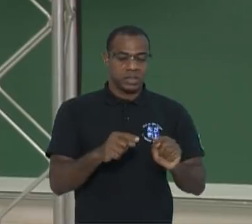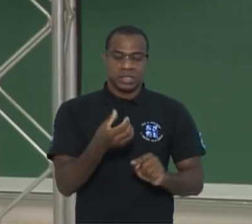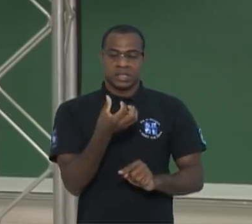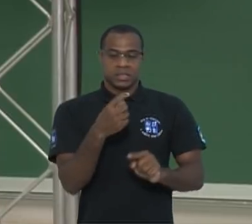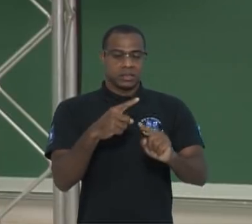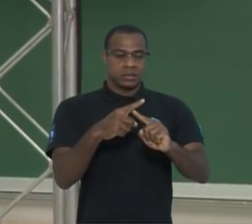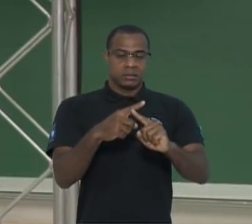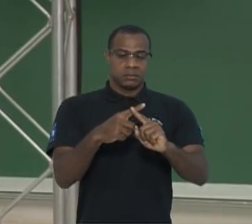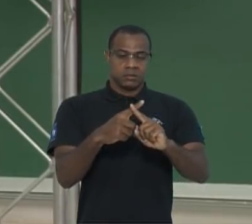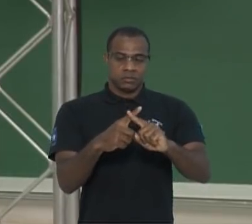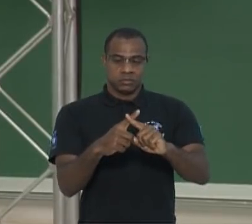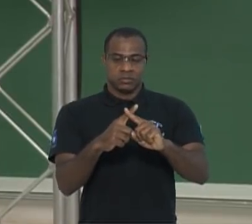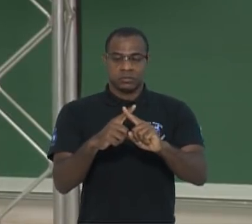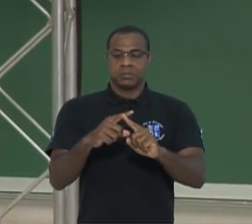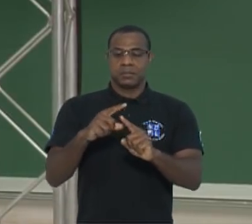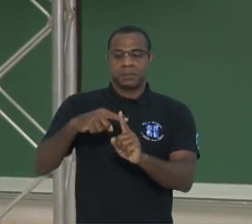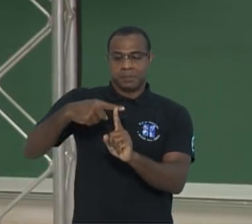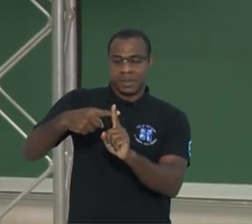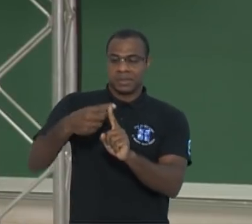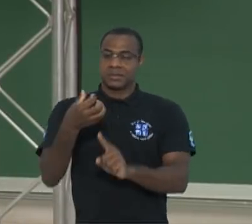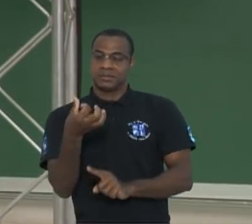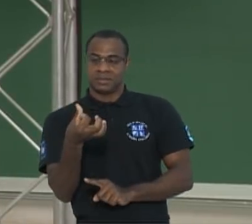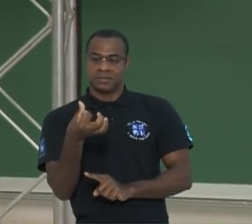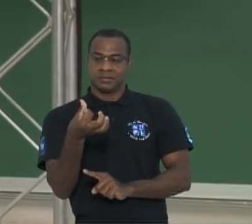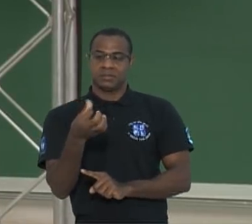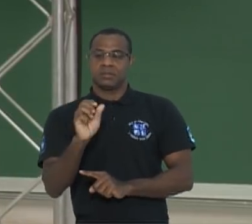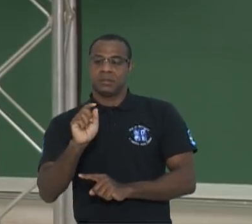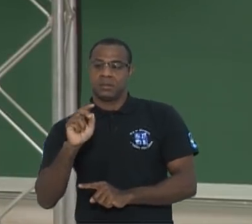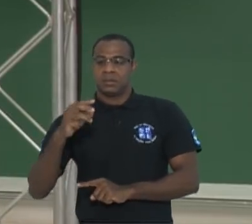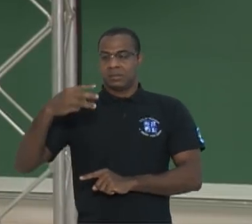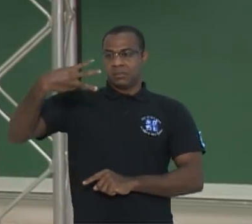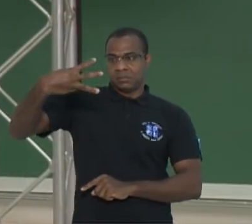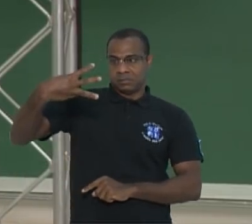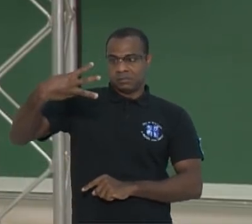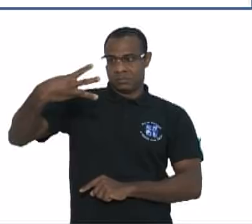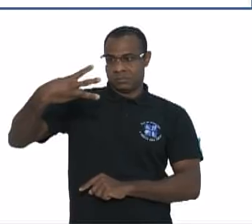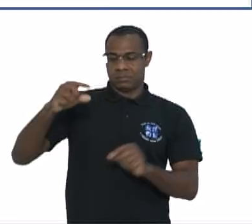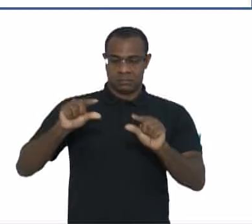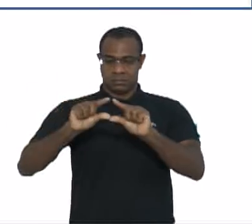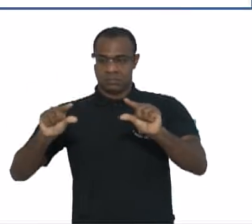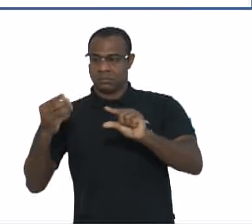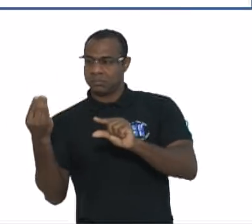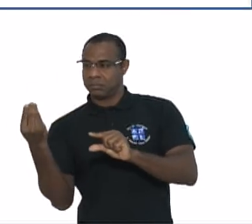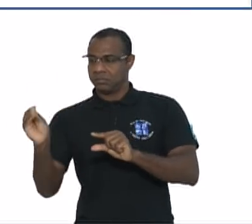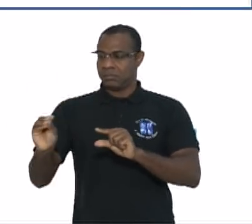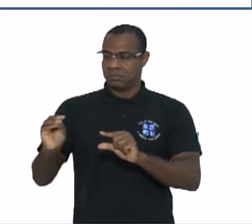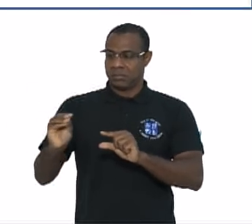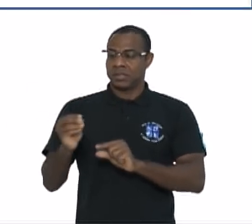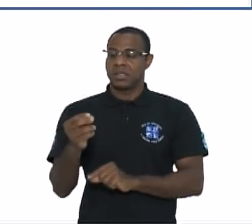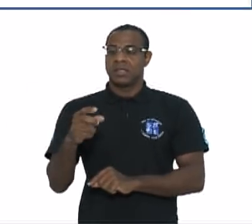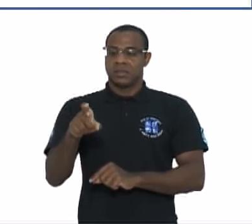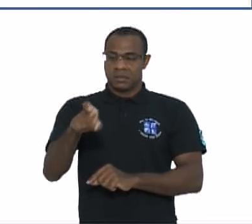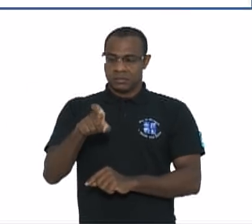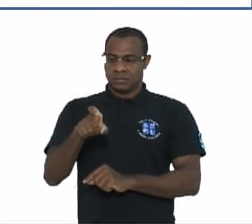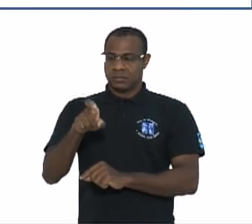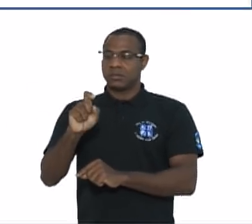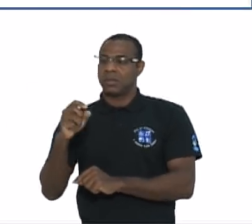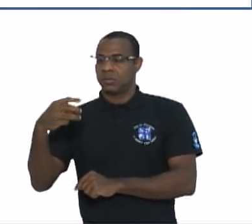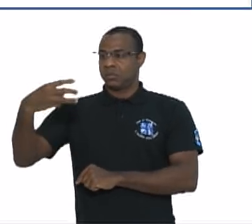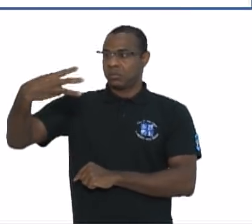6, elevado ao cubo, vai dar a nossa expressão simplificada, x ao cubo mais 18x ao quadrado